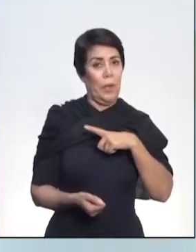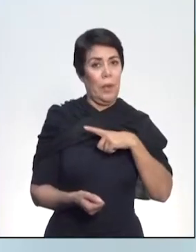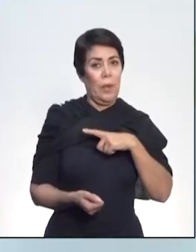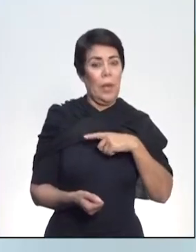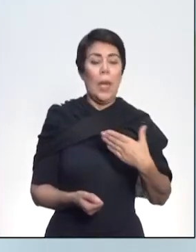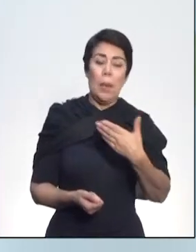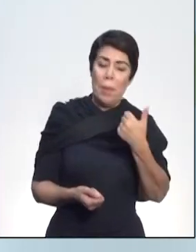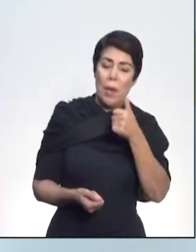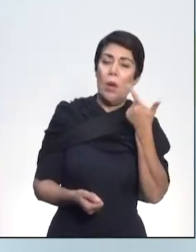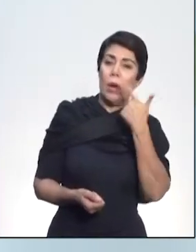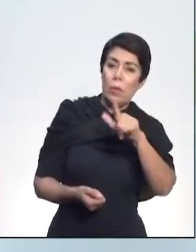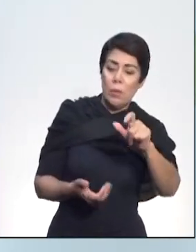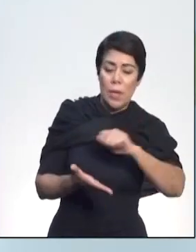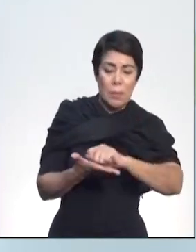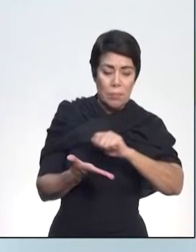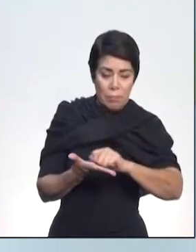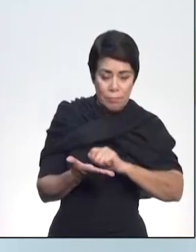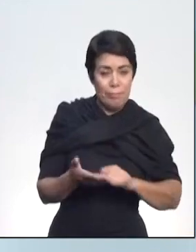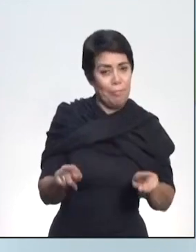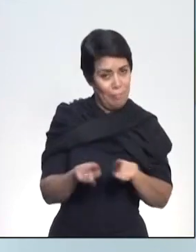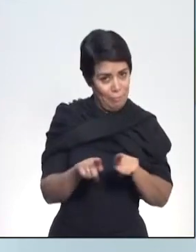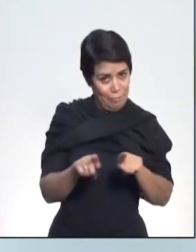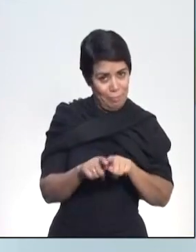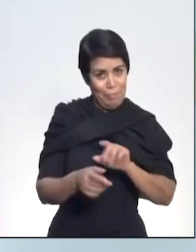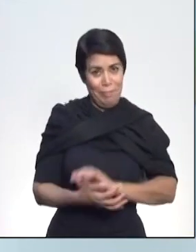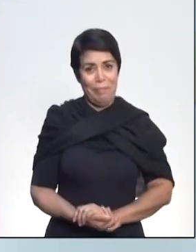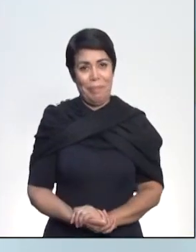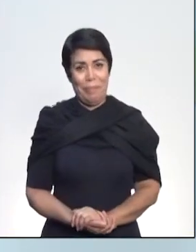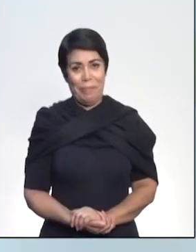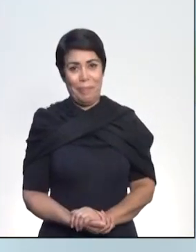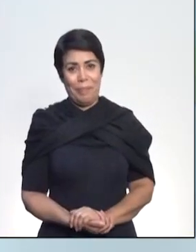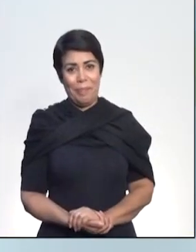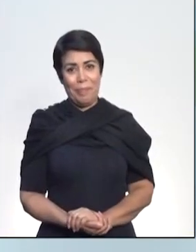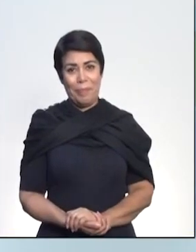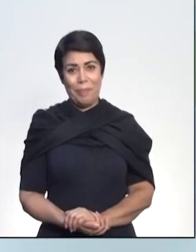escrever. Continuando aqui na tela, por favor.